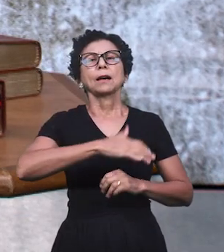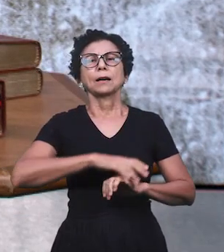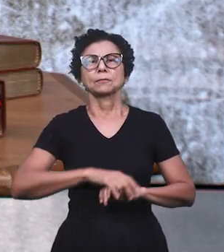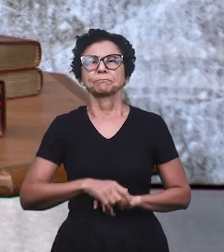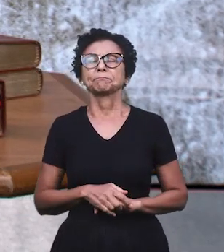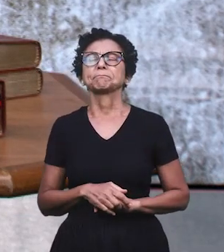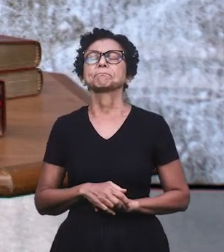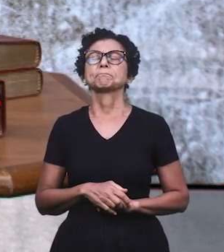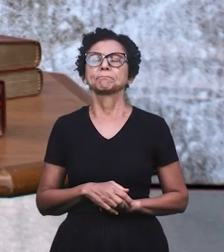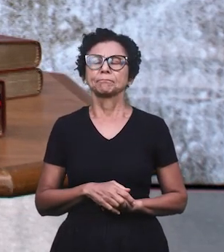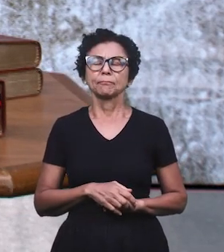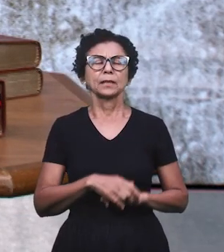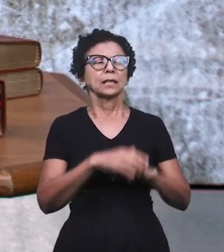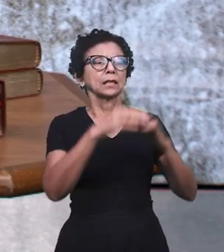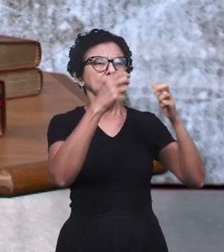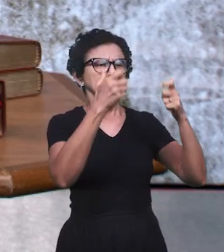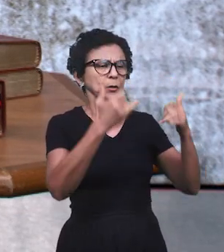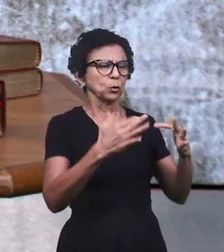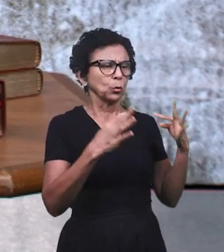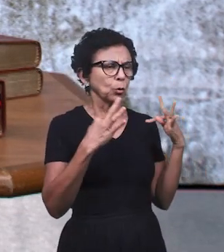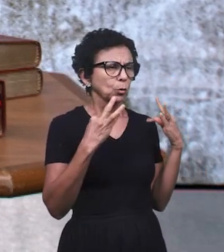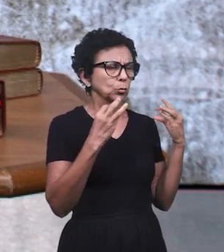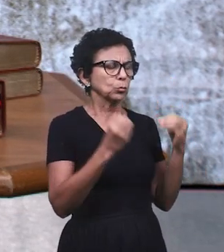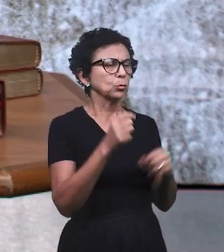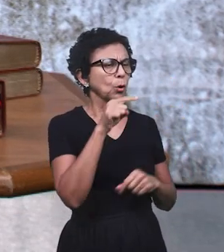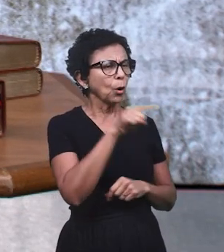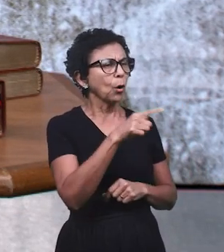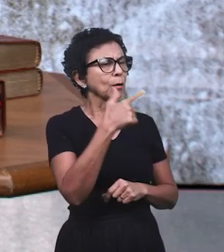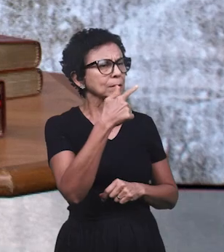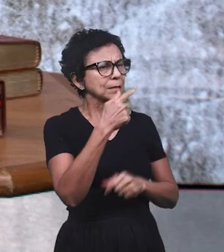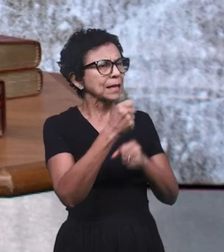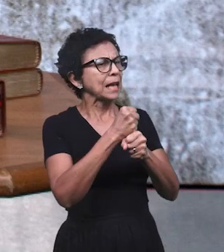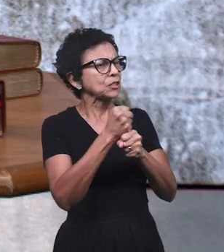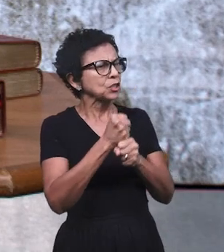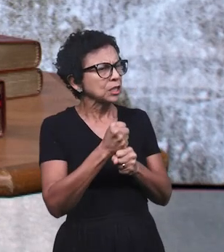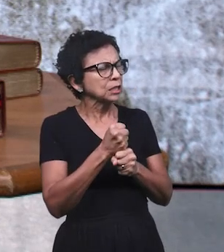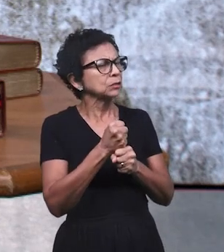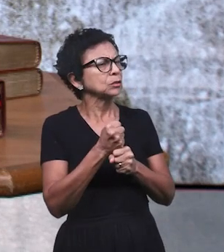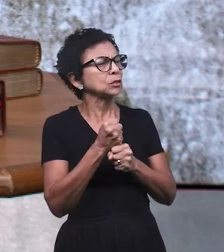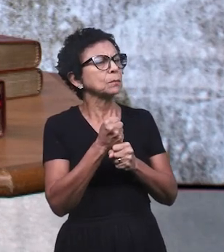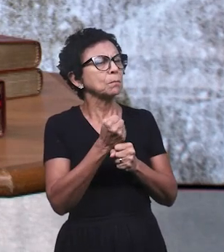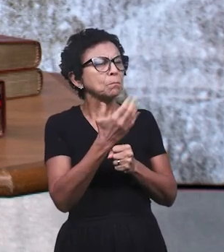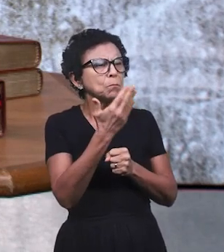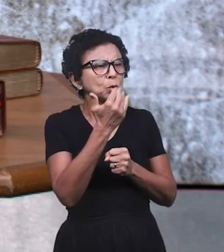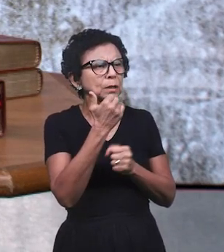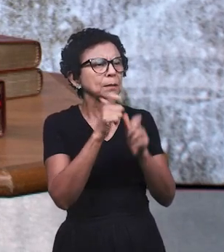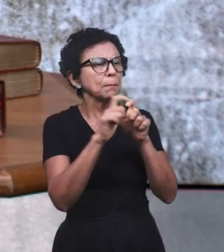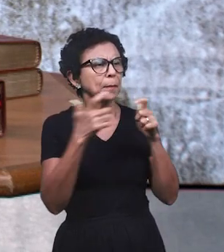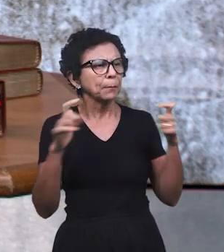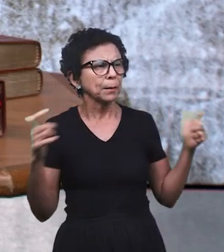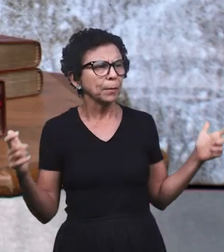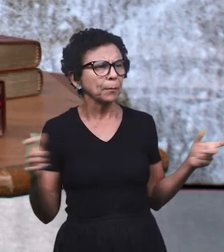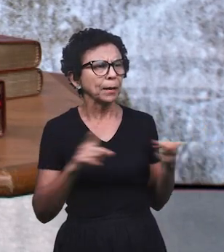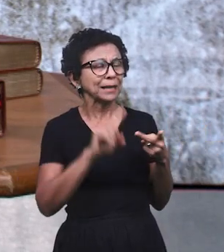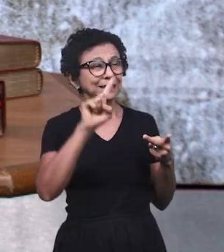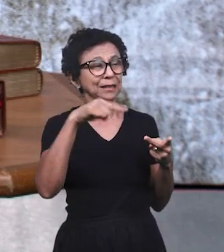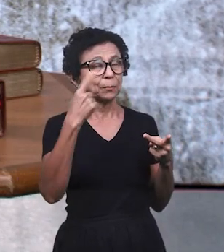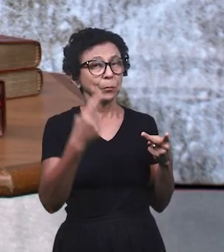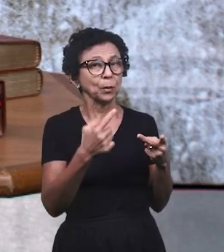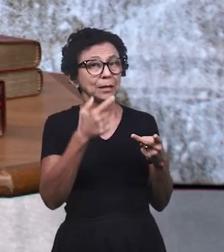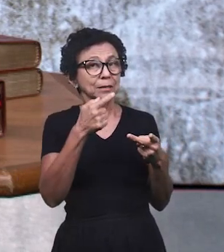falando a respeito dos 7 anos que viriam de muita fartura de alimento e depois de 7 anos de